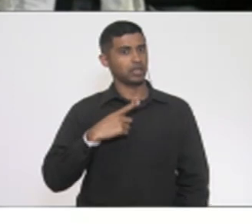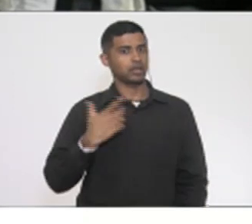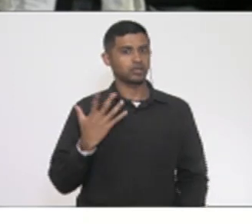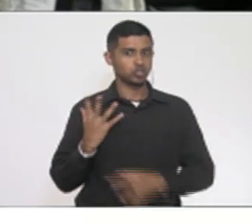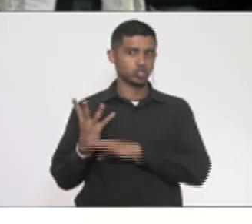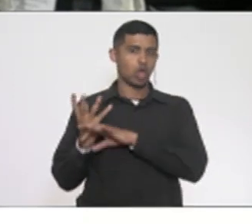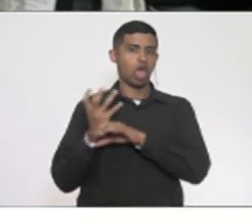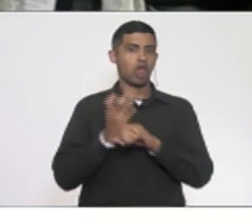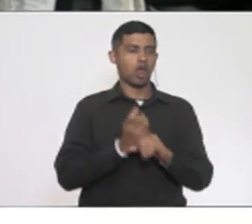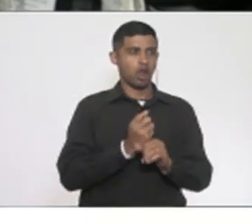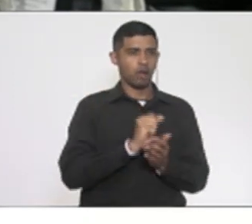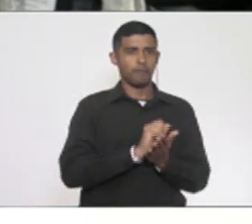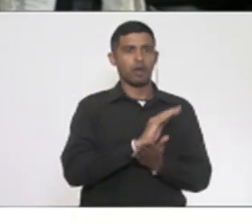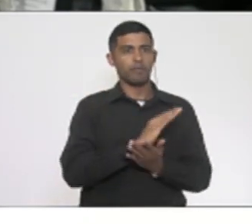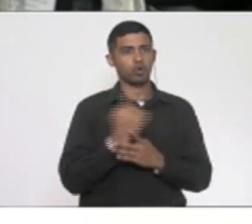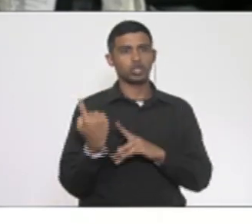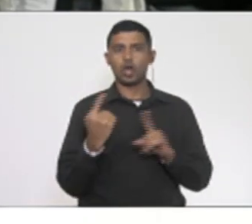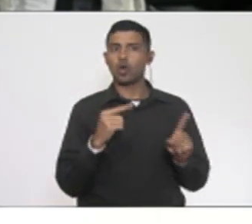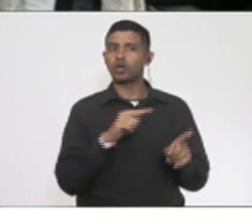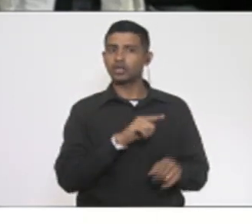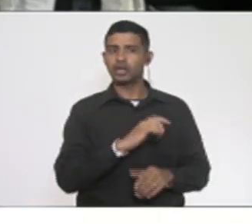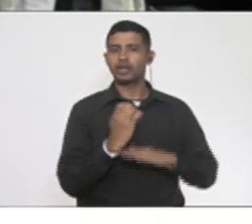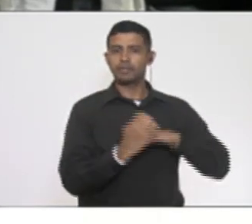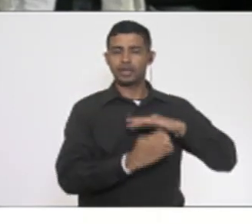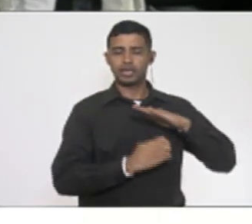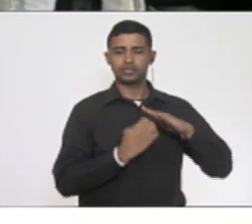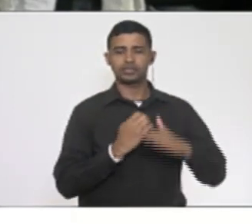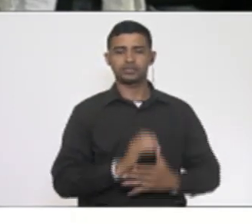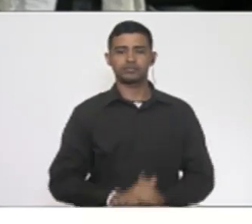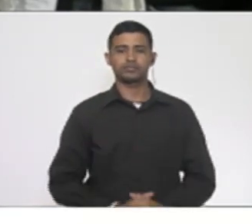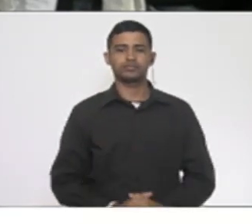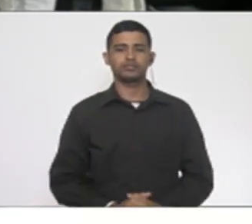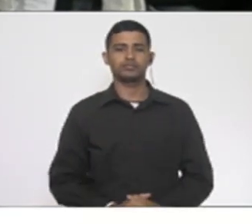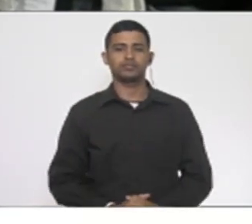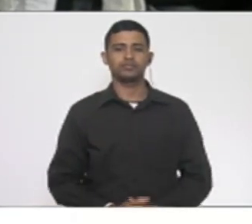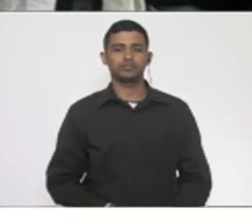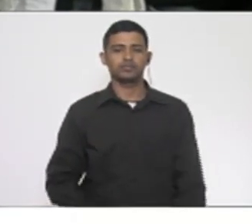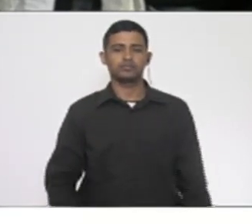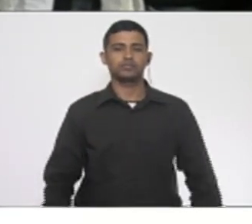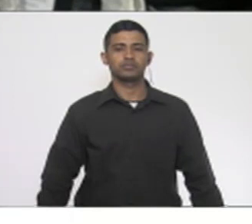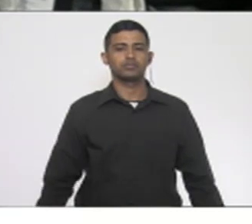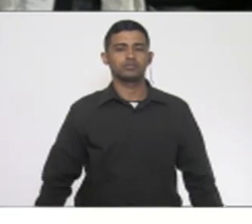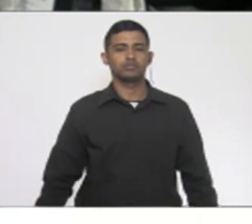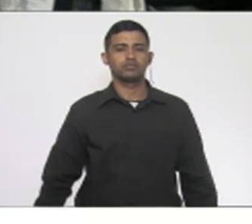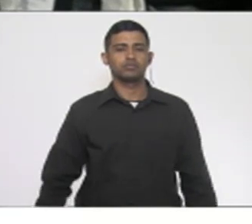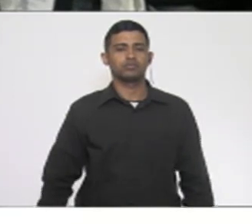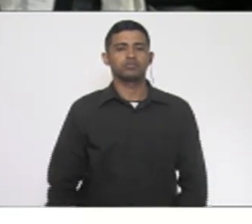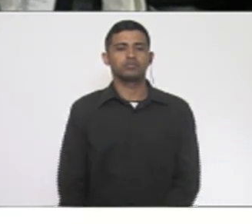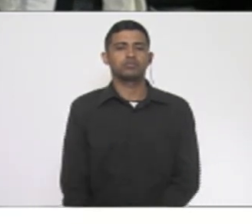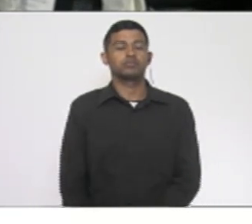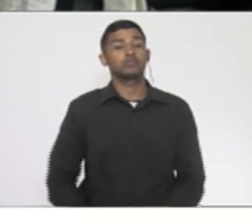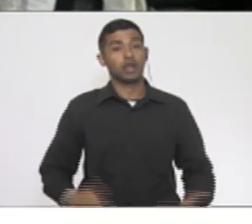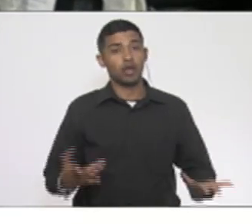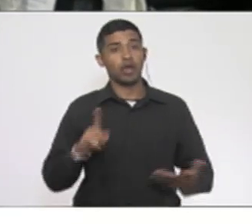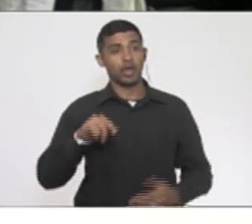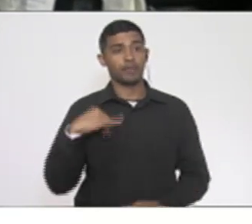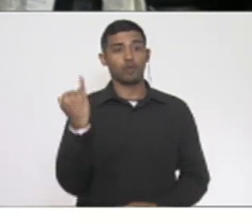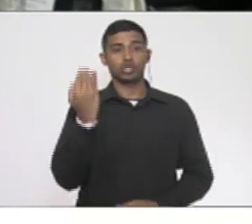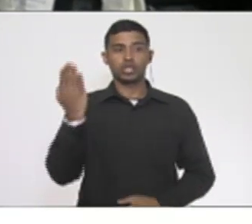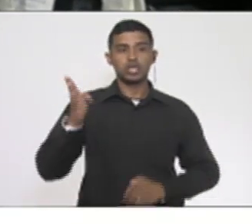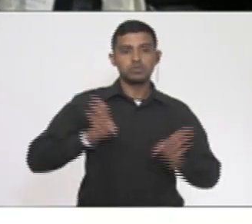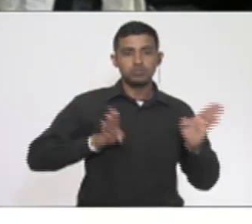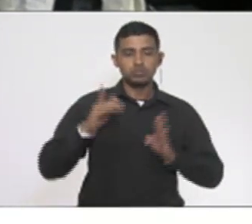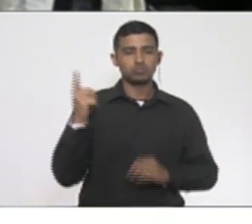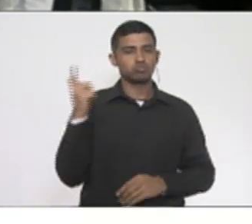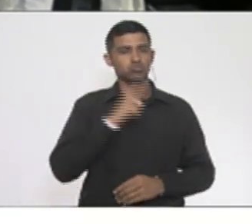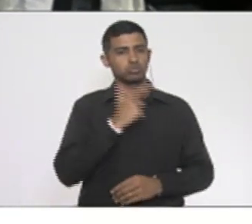que poderiam ser aplicadas contra a empresa. Então, o novo mercado de gás é importante acesso a infraestruturas essenciais. As